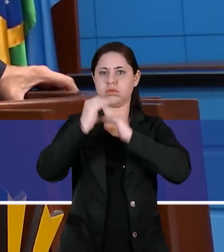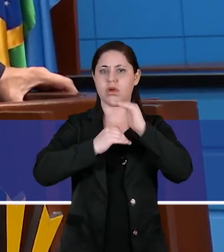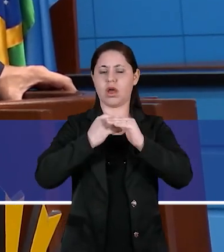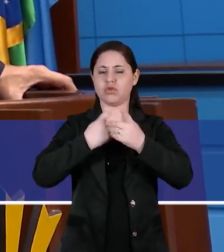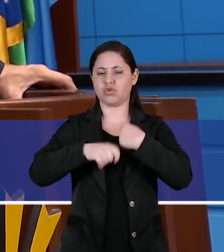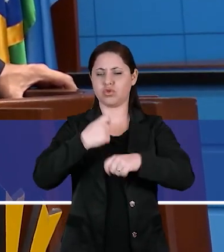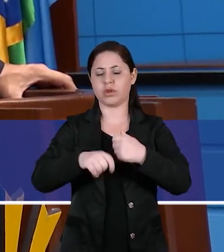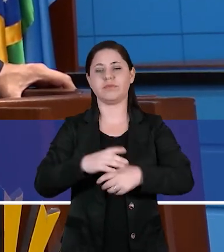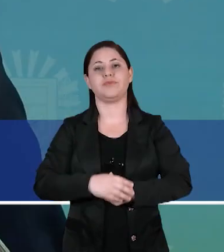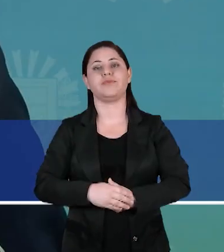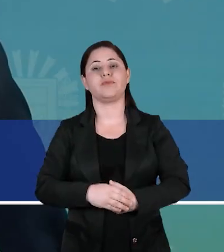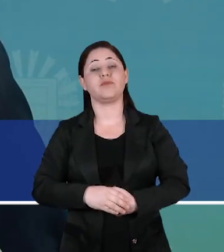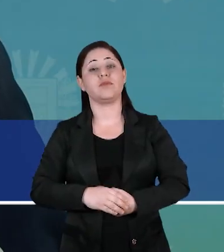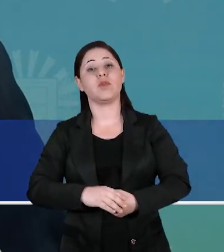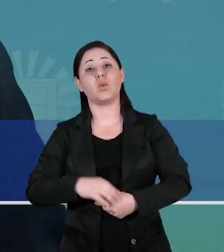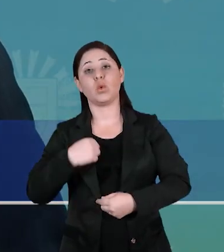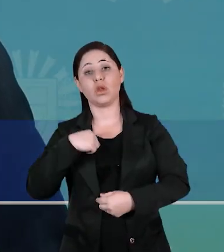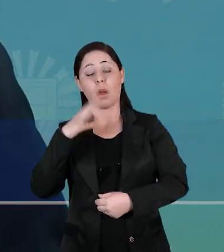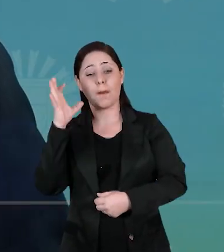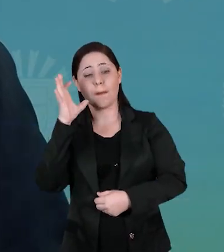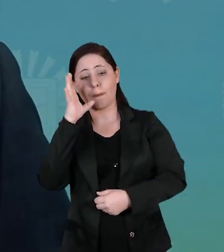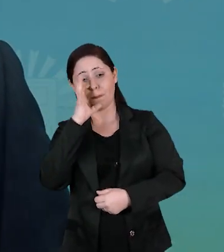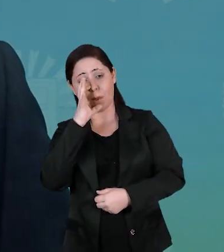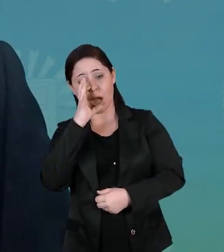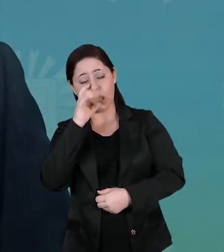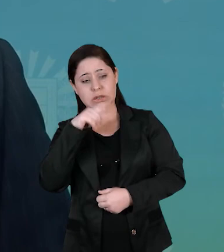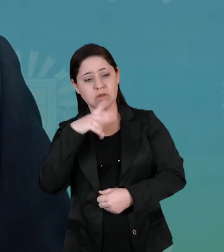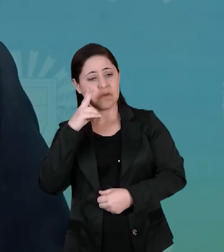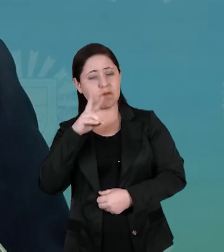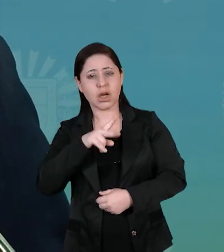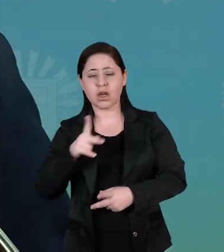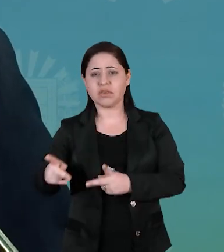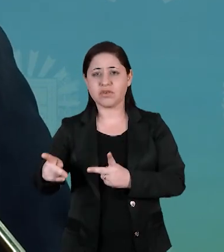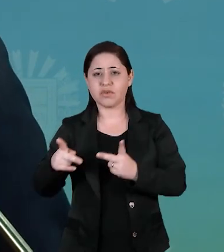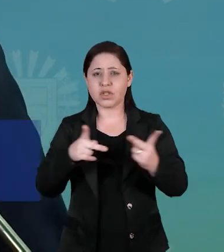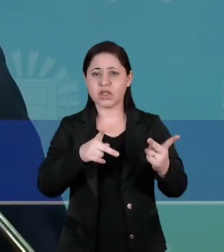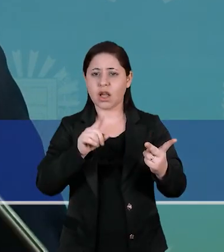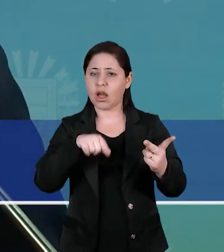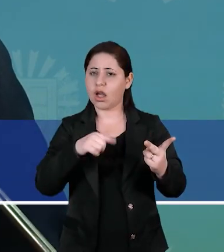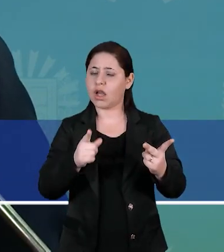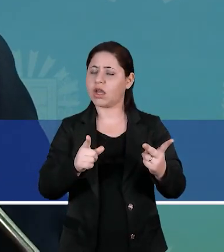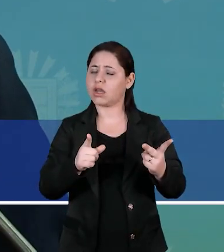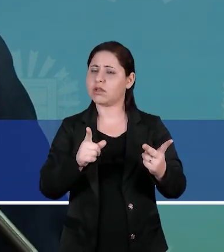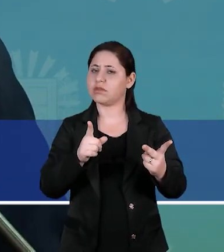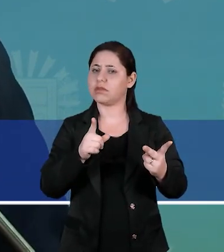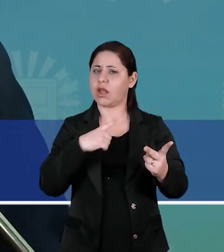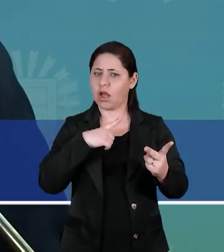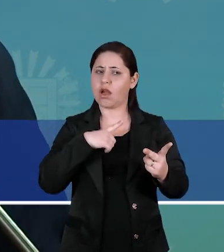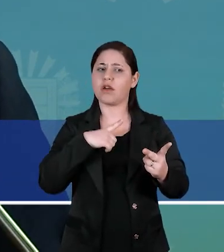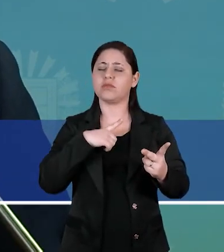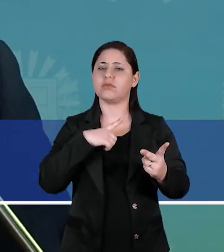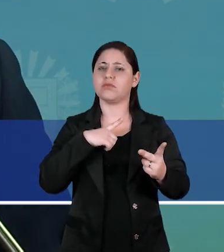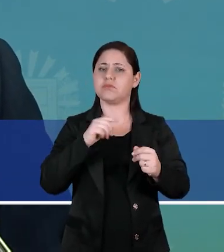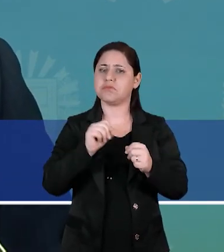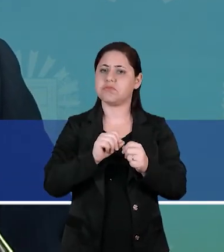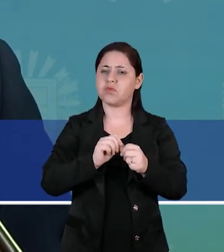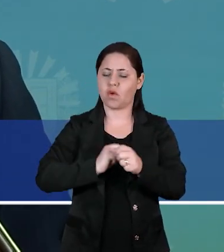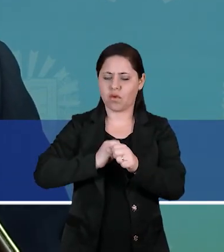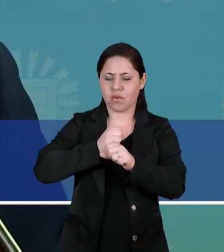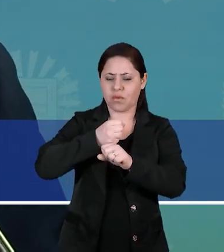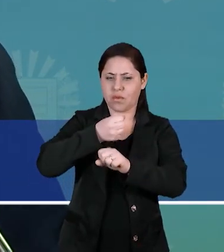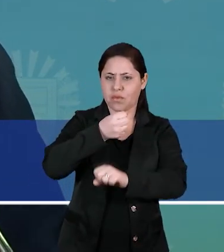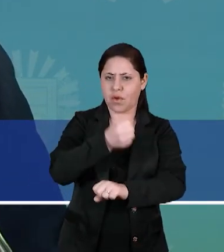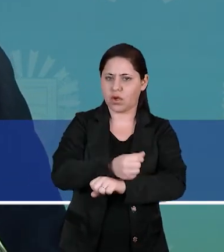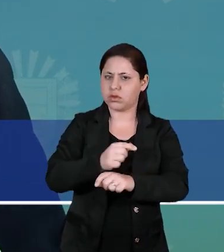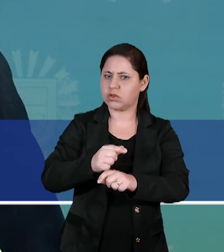nova gestão. O que eu pude observar e constatar nessa visita é que está havendo um esforço muito grande